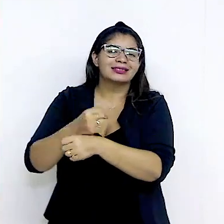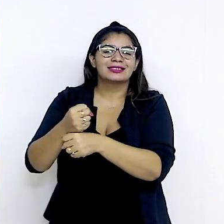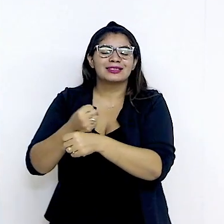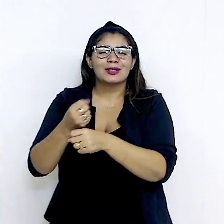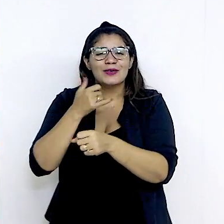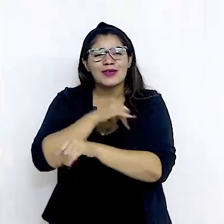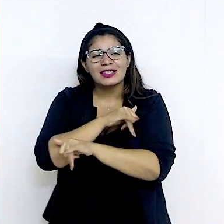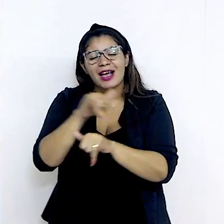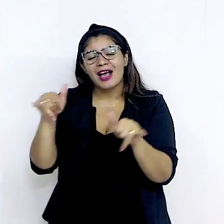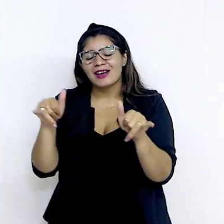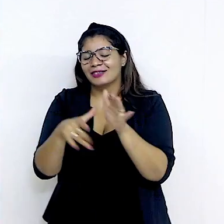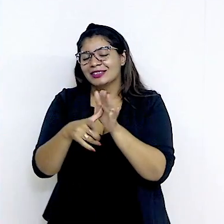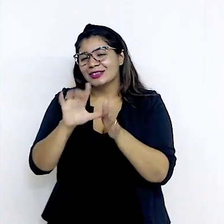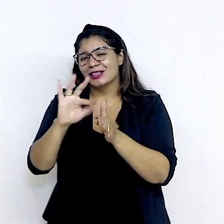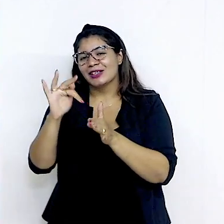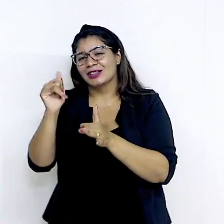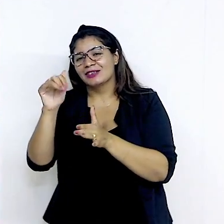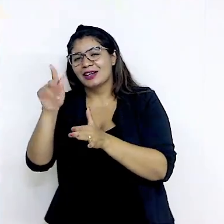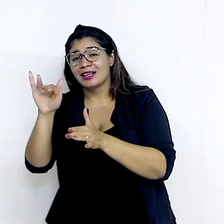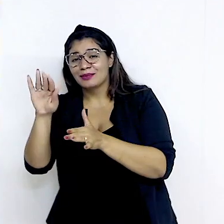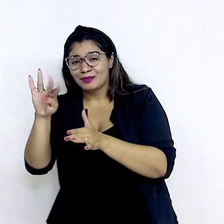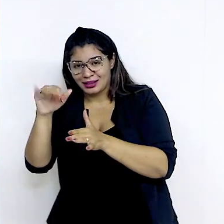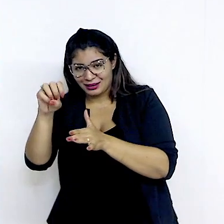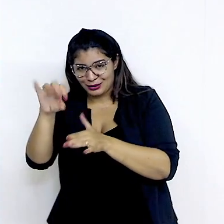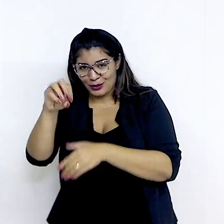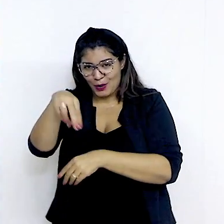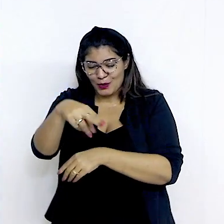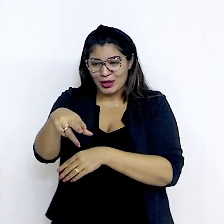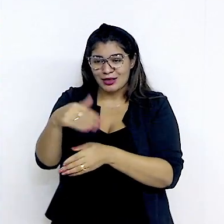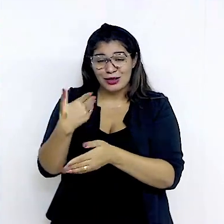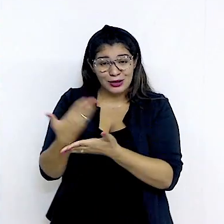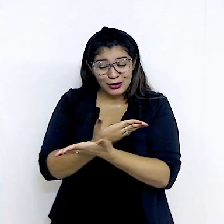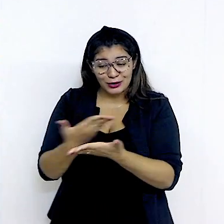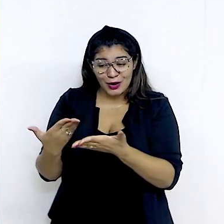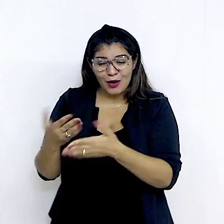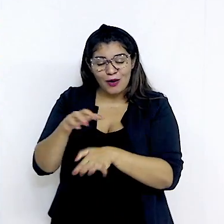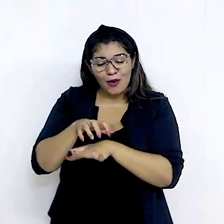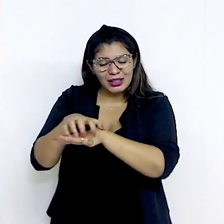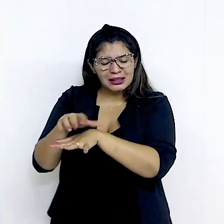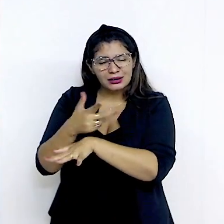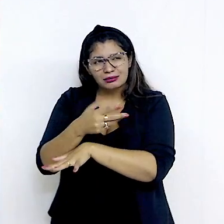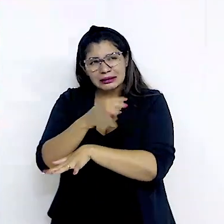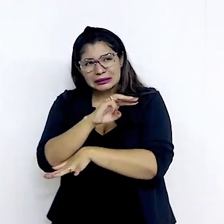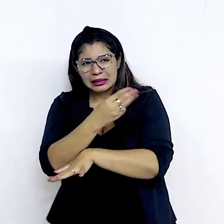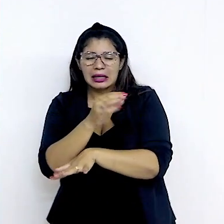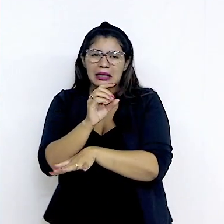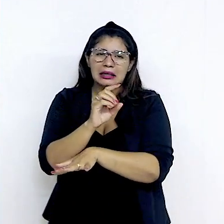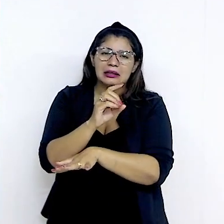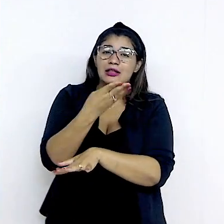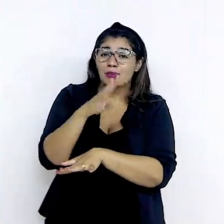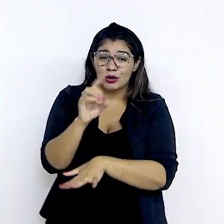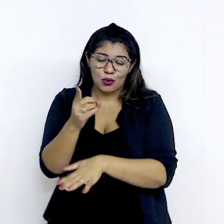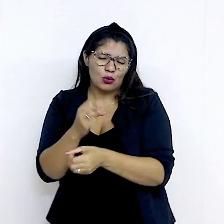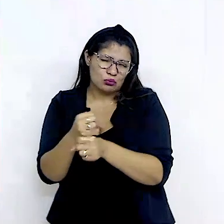Como bem mencionou o doutor Fabiano no início da sua apresentação, nós temos um comércio que tem variado em torno de 3 bilhões de dólares